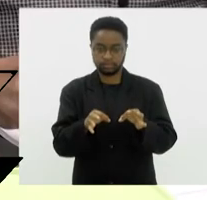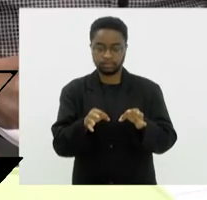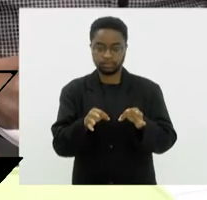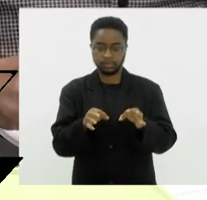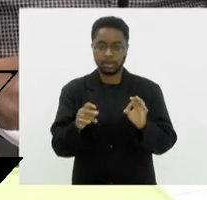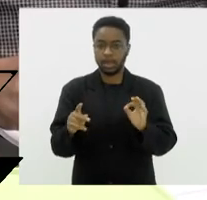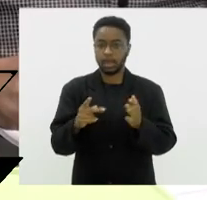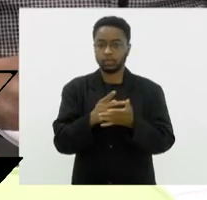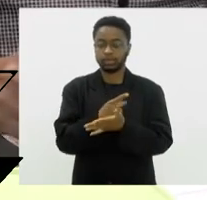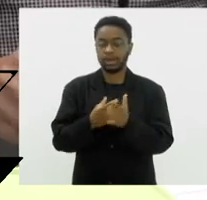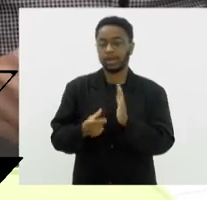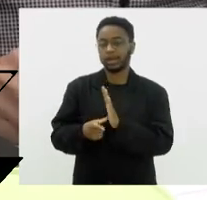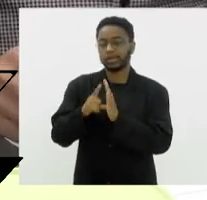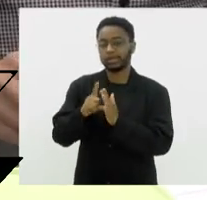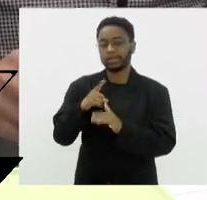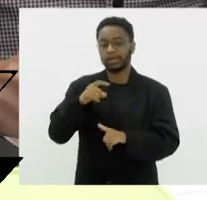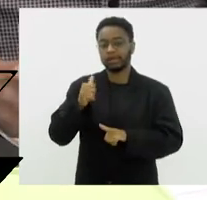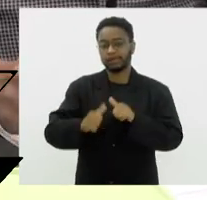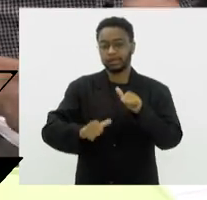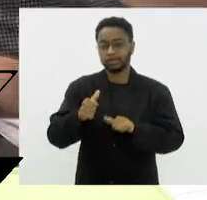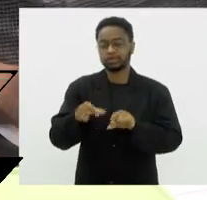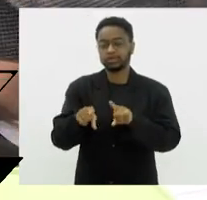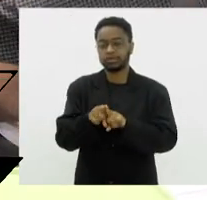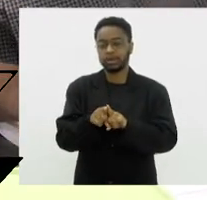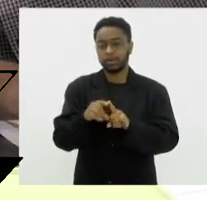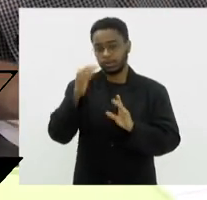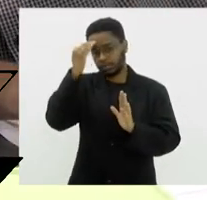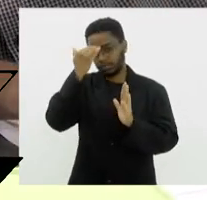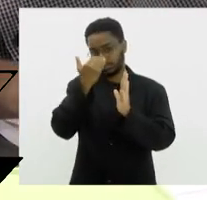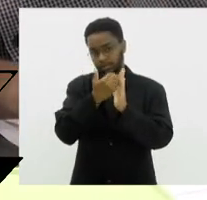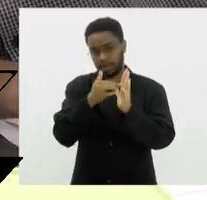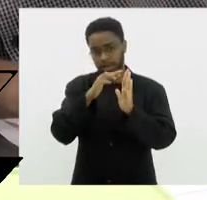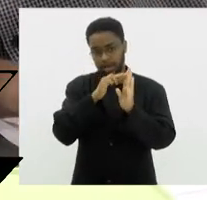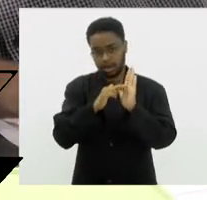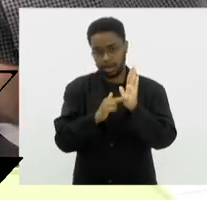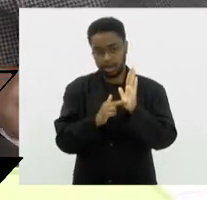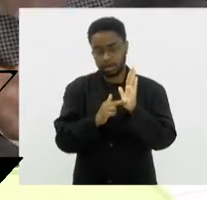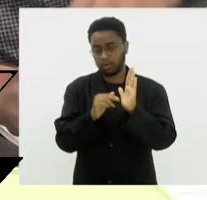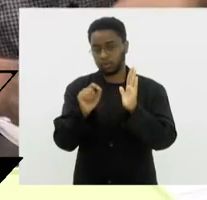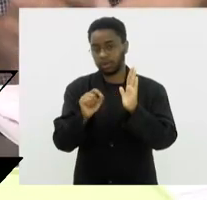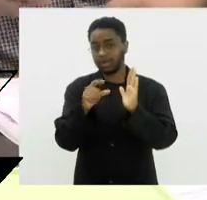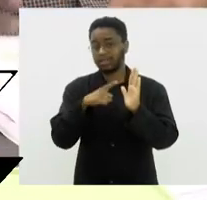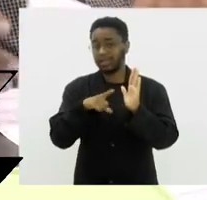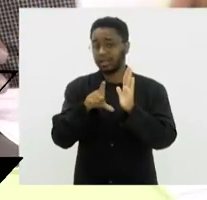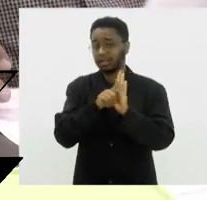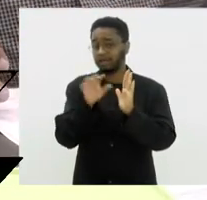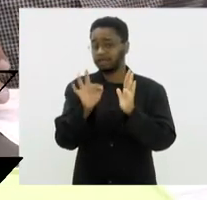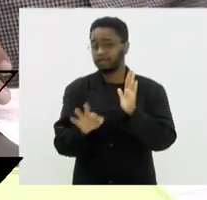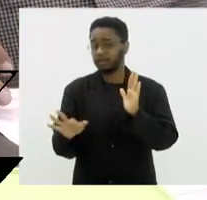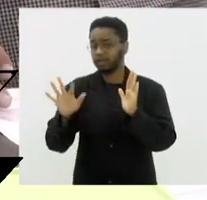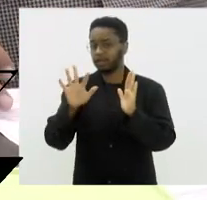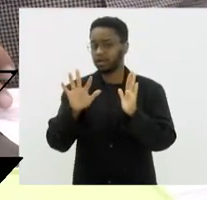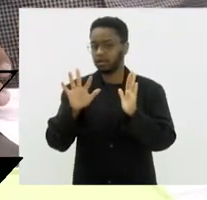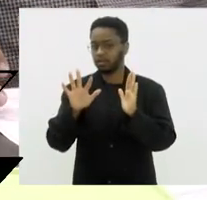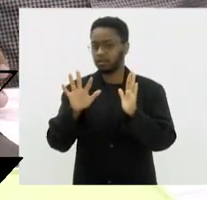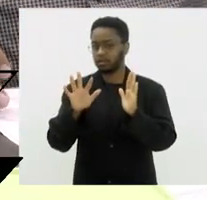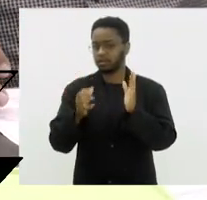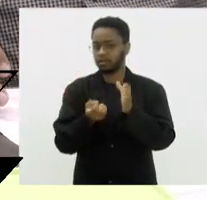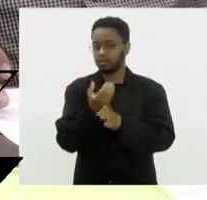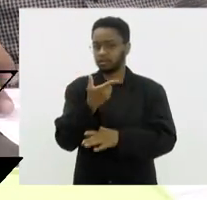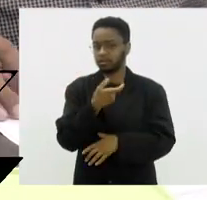de avaliação e obedecerá às seguintes normas. Ou seja, há uma lei federal de